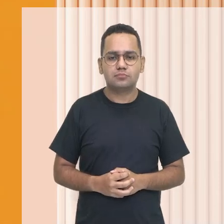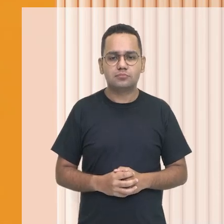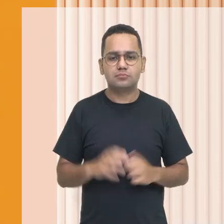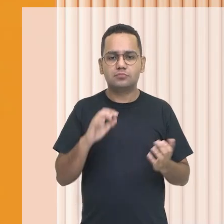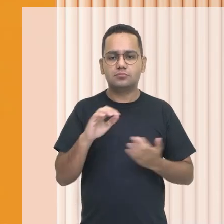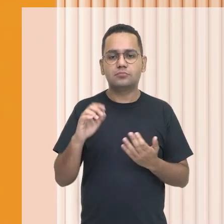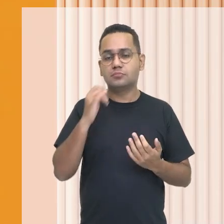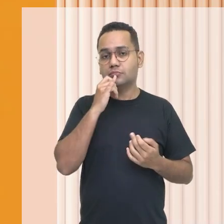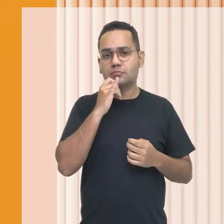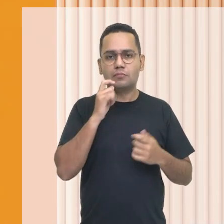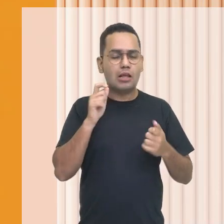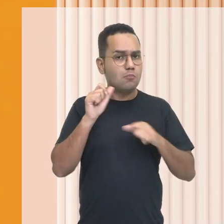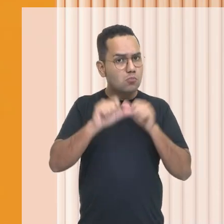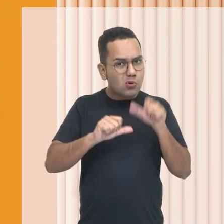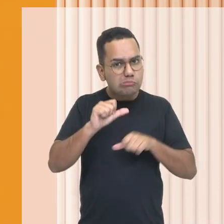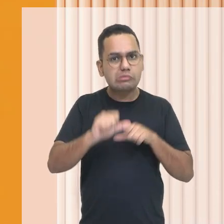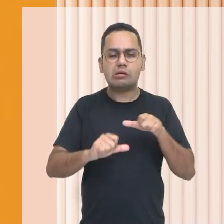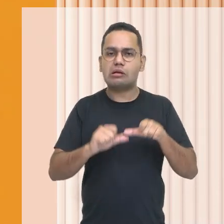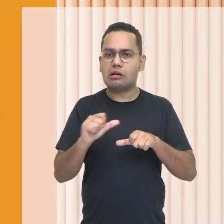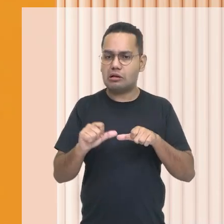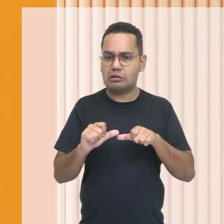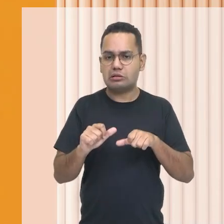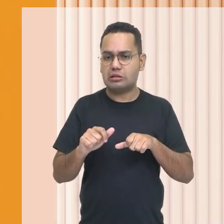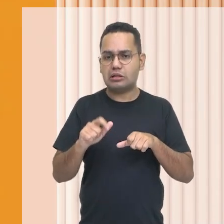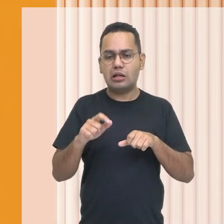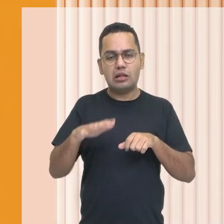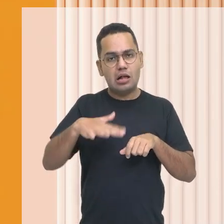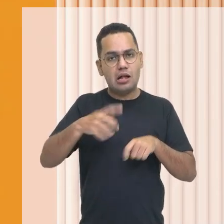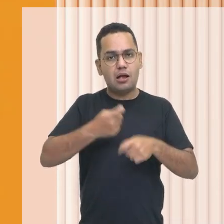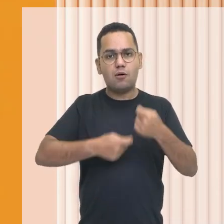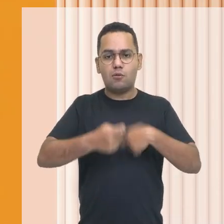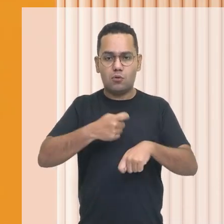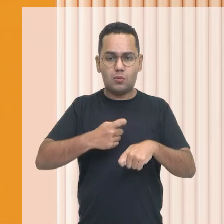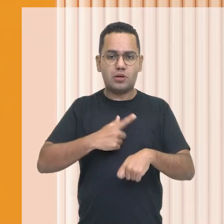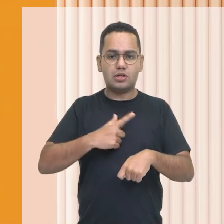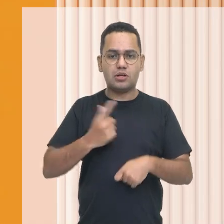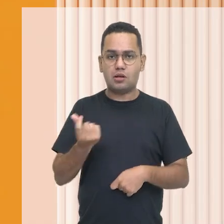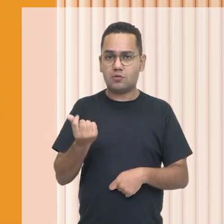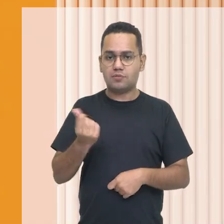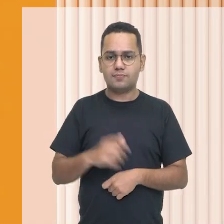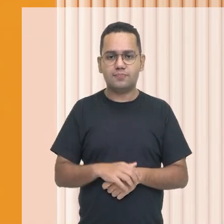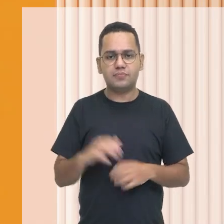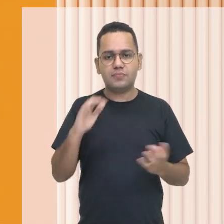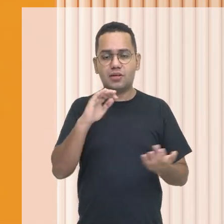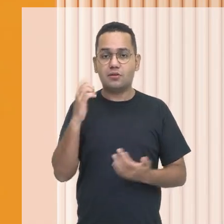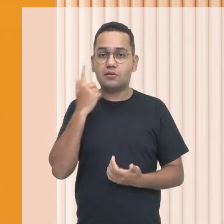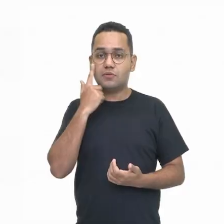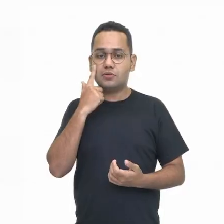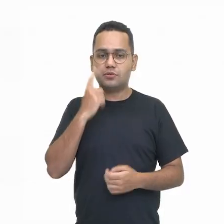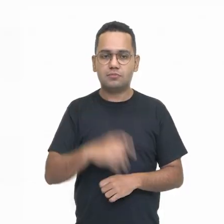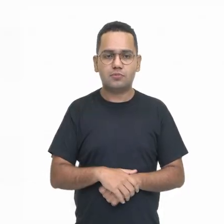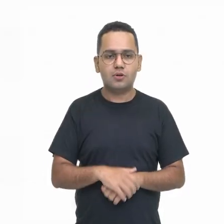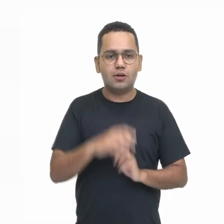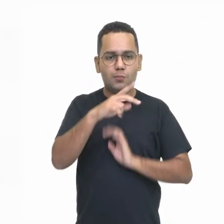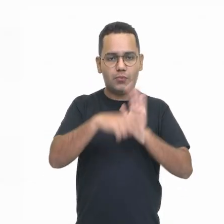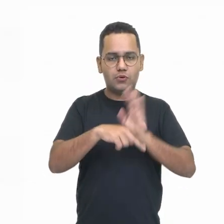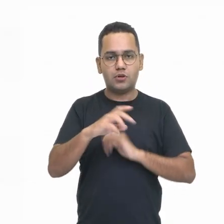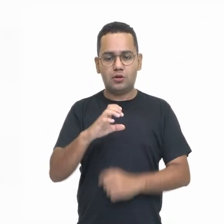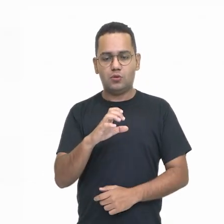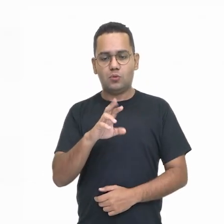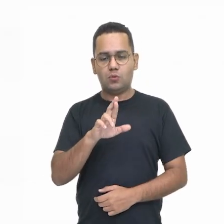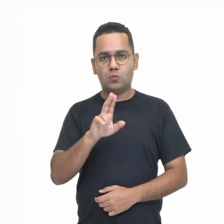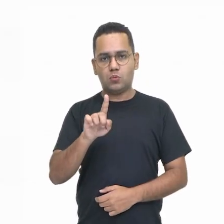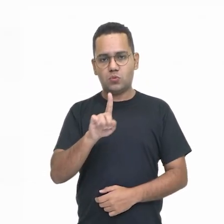de implementações da moeda, né? Olha só, com o plano cruzado, por exemplo, vamos ao texto.